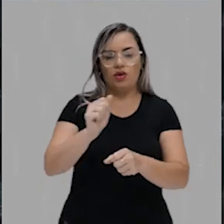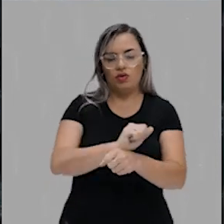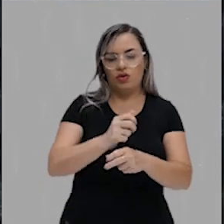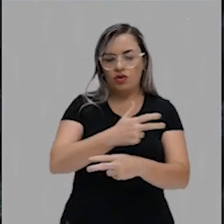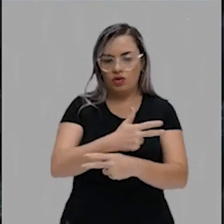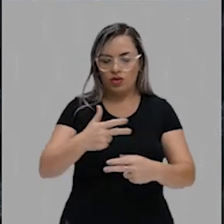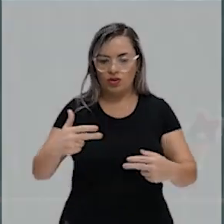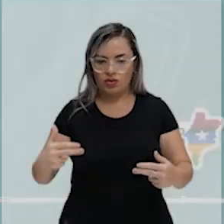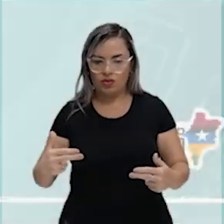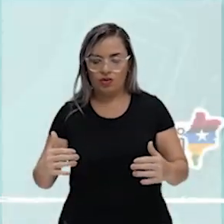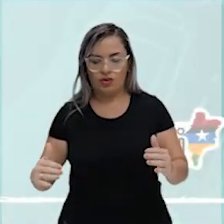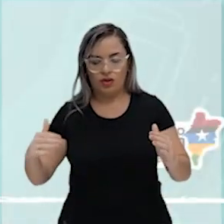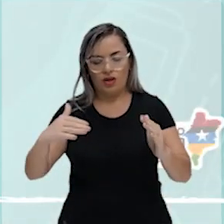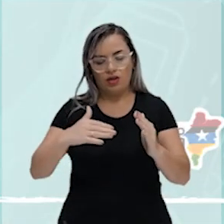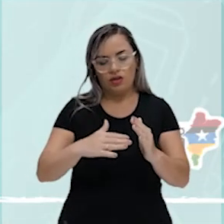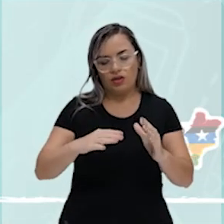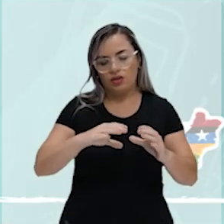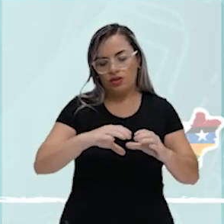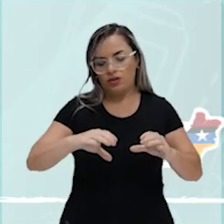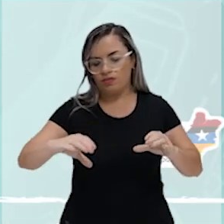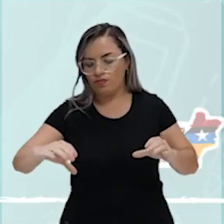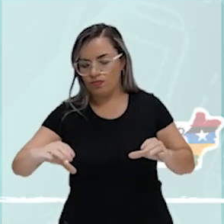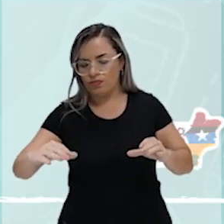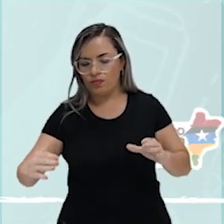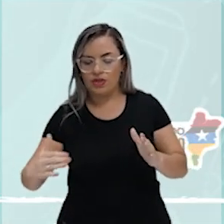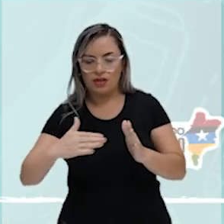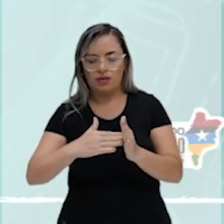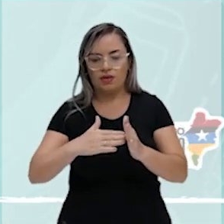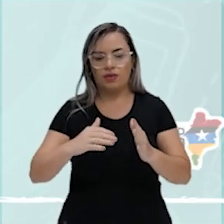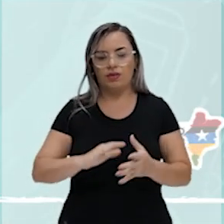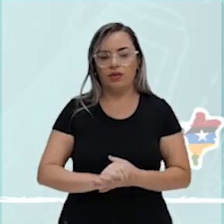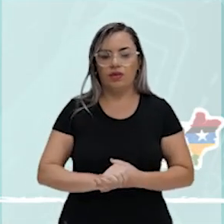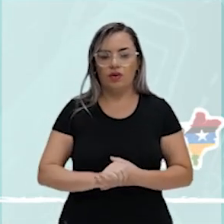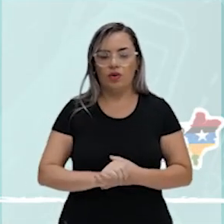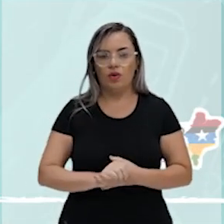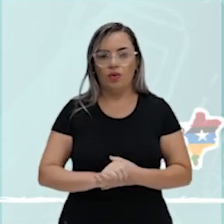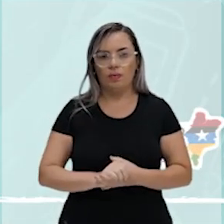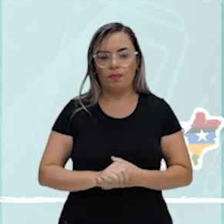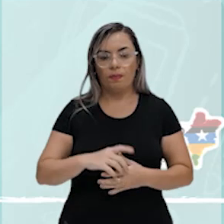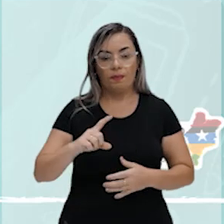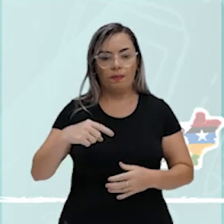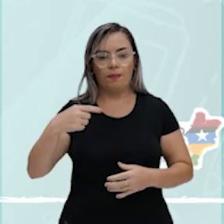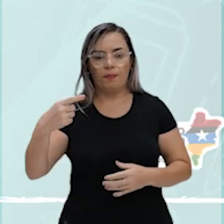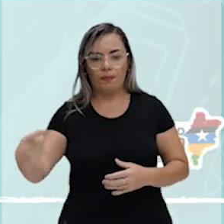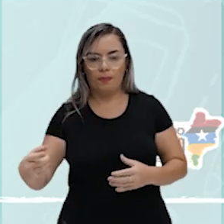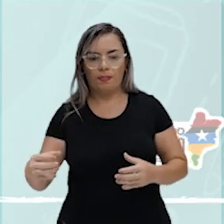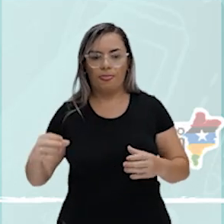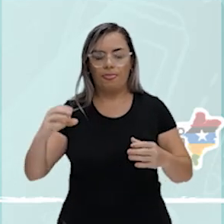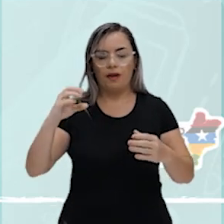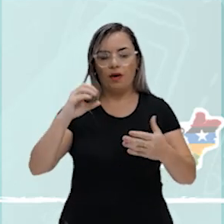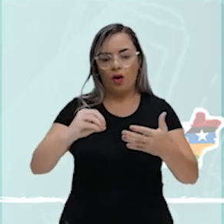beleza? Outro gás que é liberado é o ozônio. O ozônio, pessoal, ele é formado por